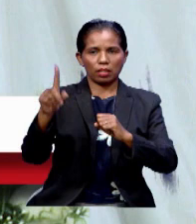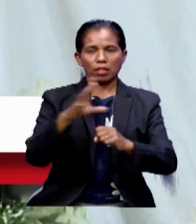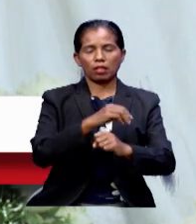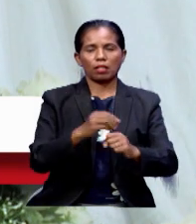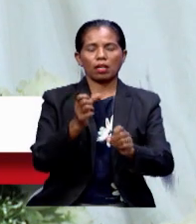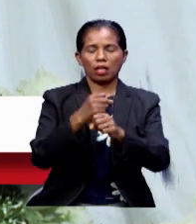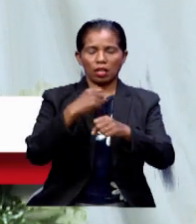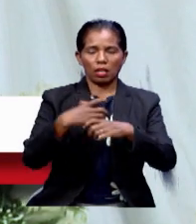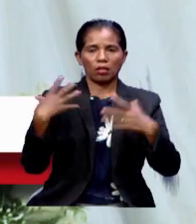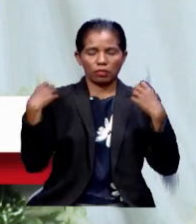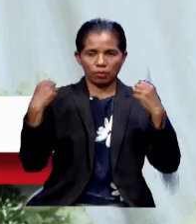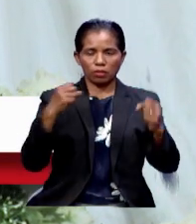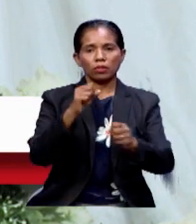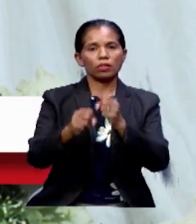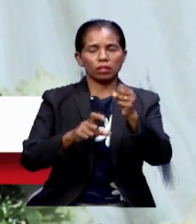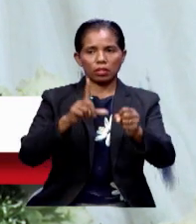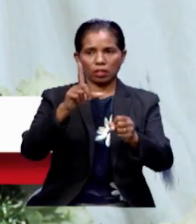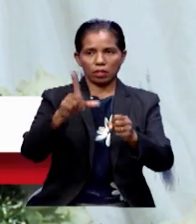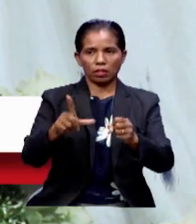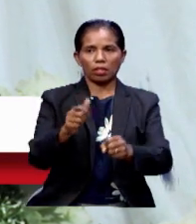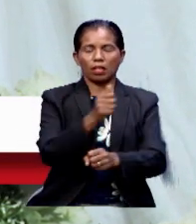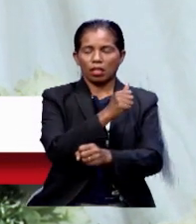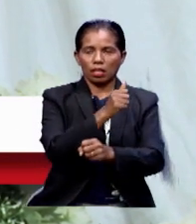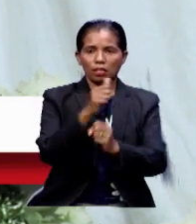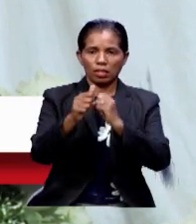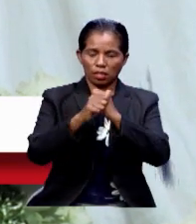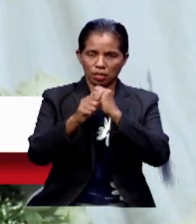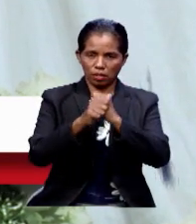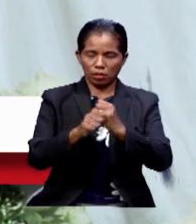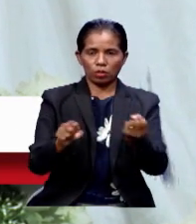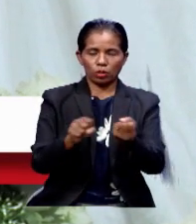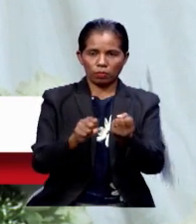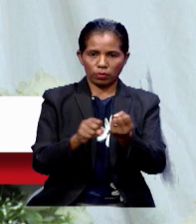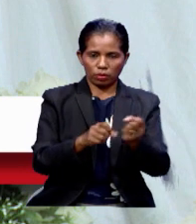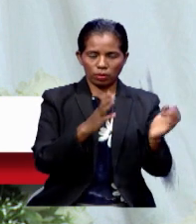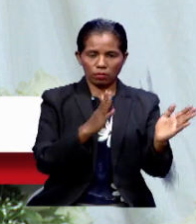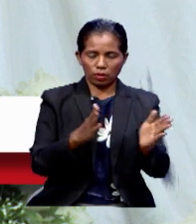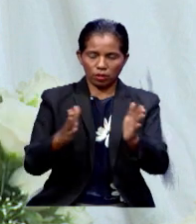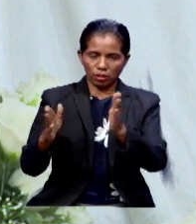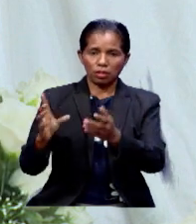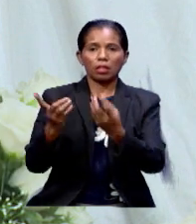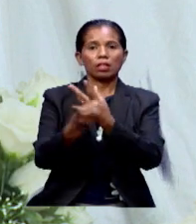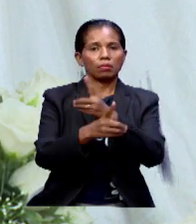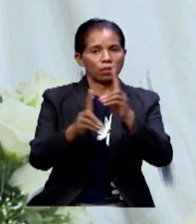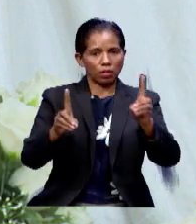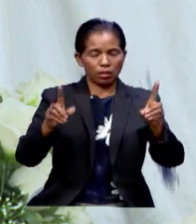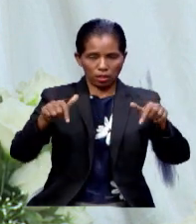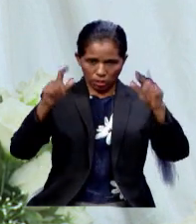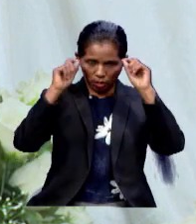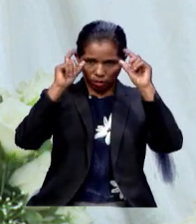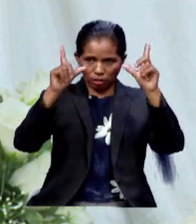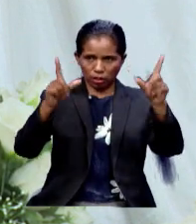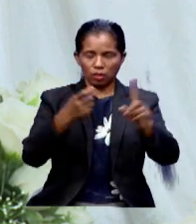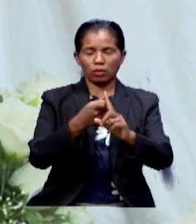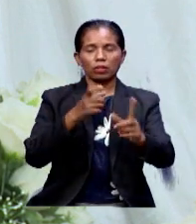liutang sociedade civil ni ação coletiva ba suporta processo democracia e Timor-Leste li husi